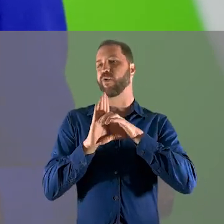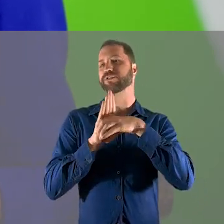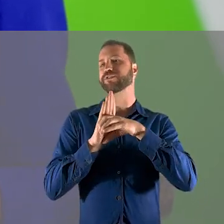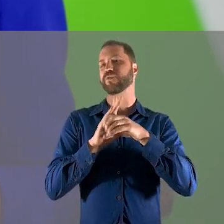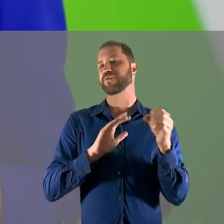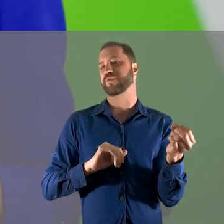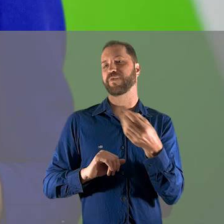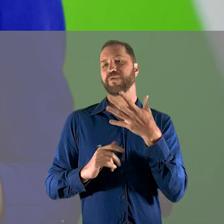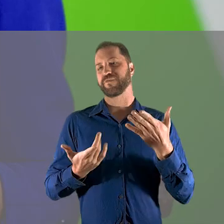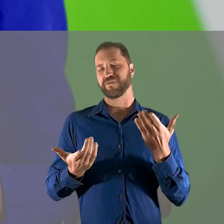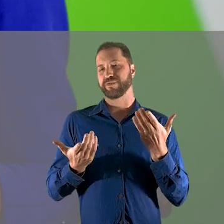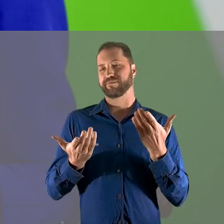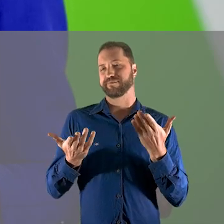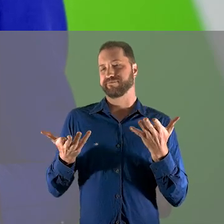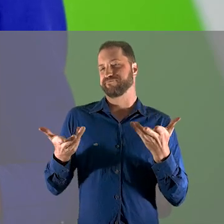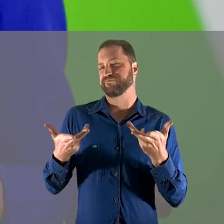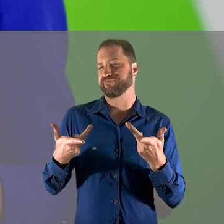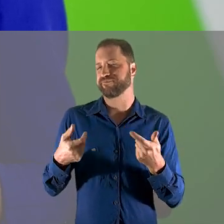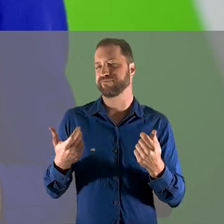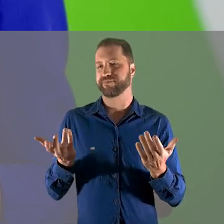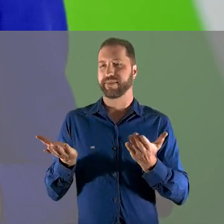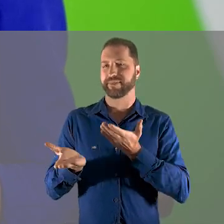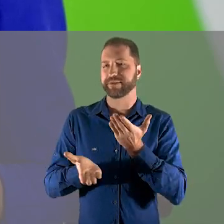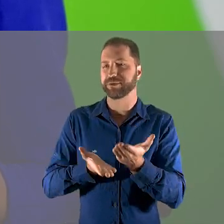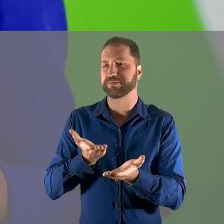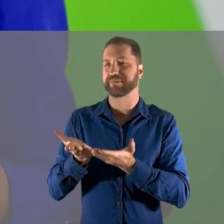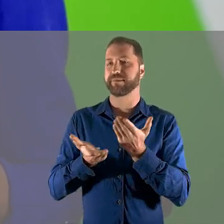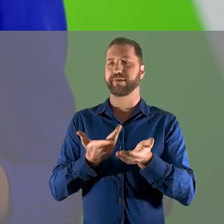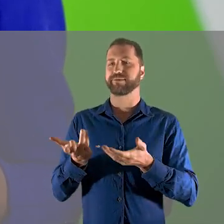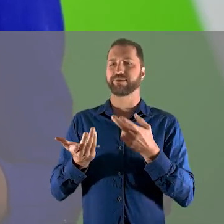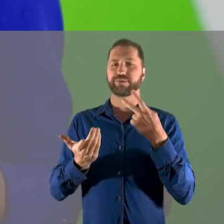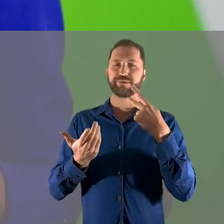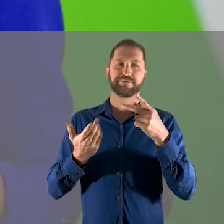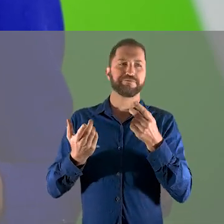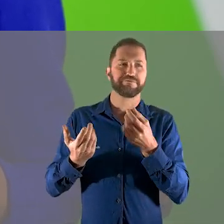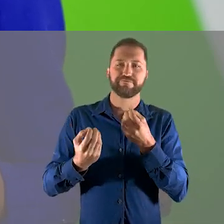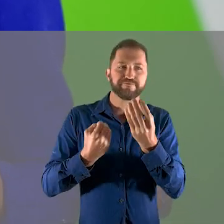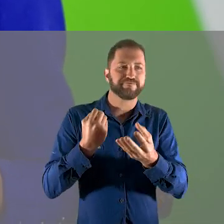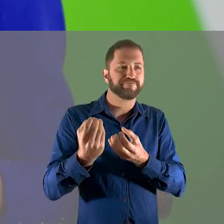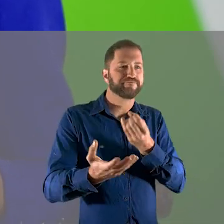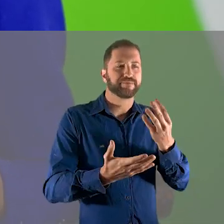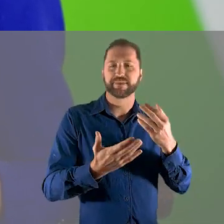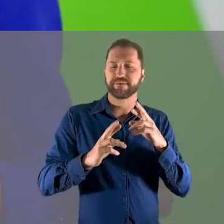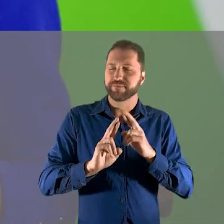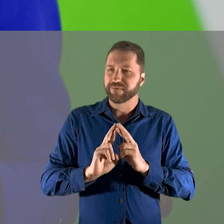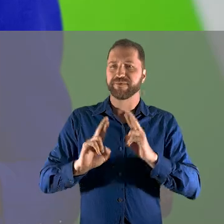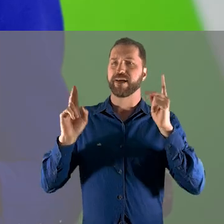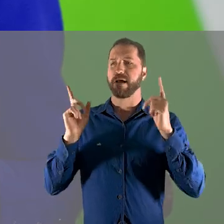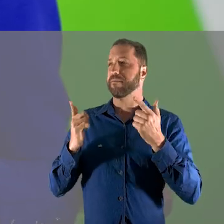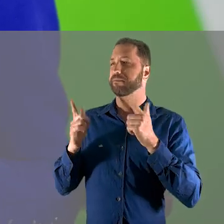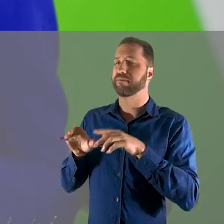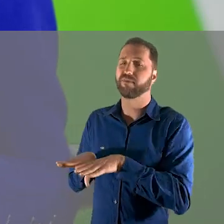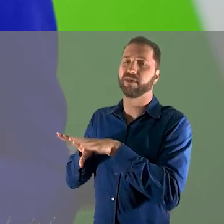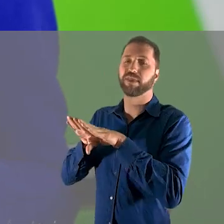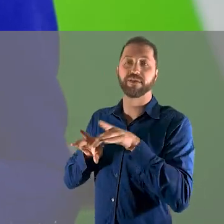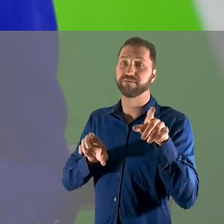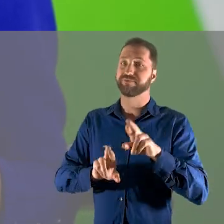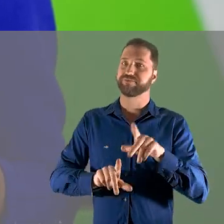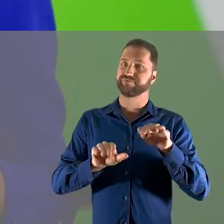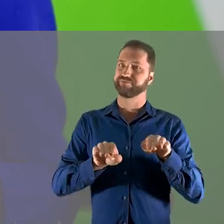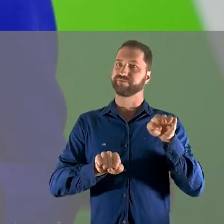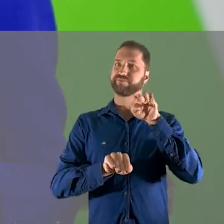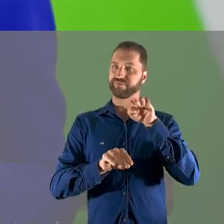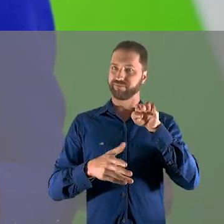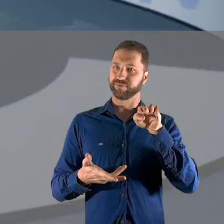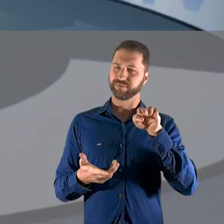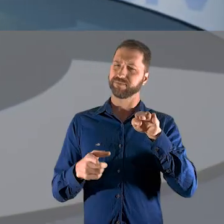né de modernidade de atendimento de serviço tudo isso que você falou